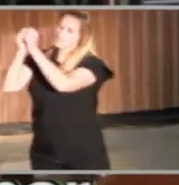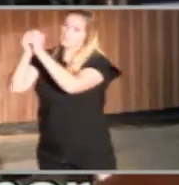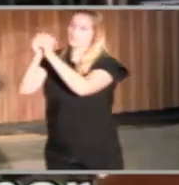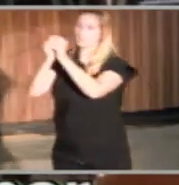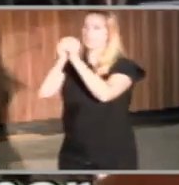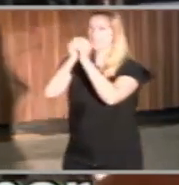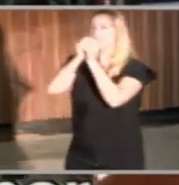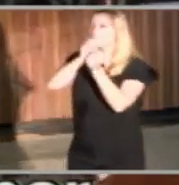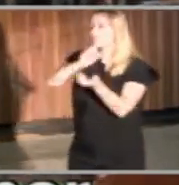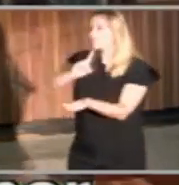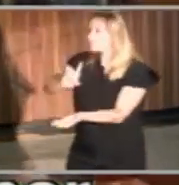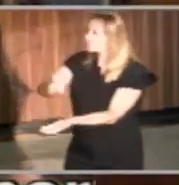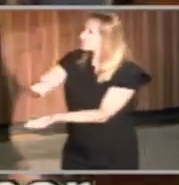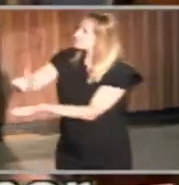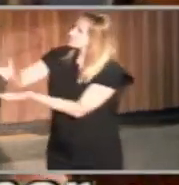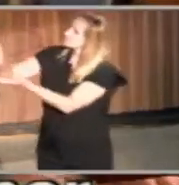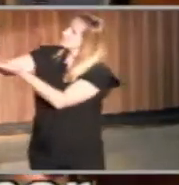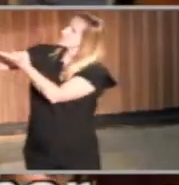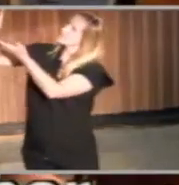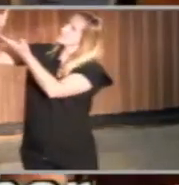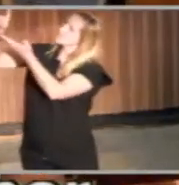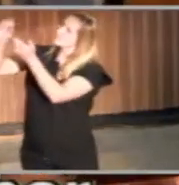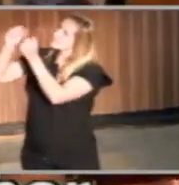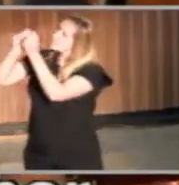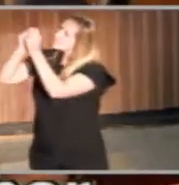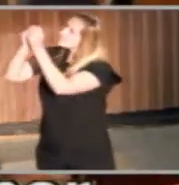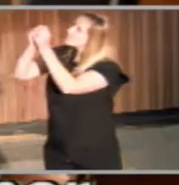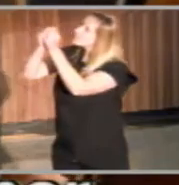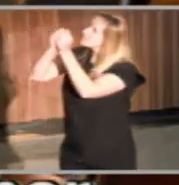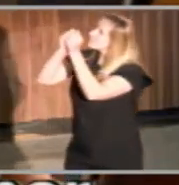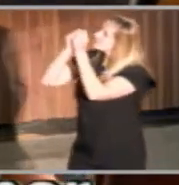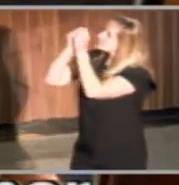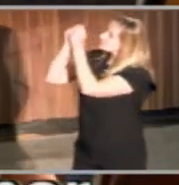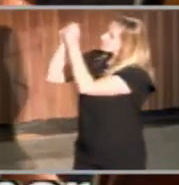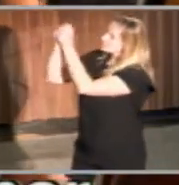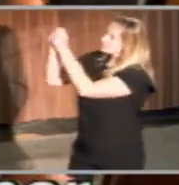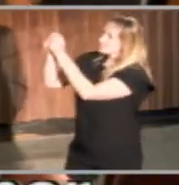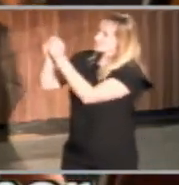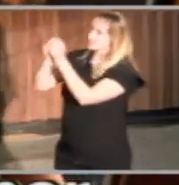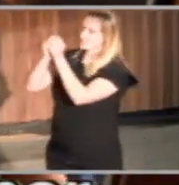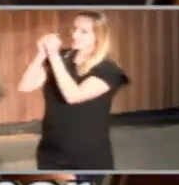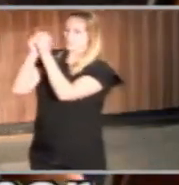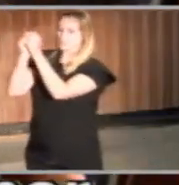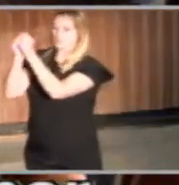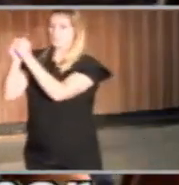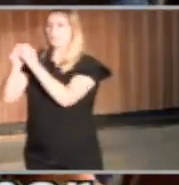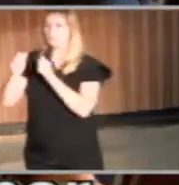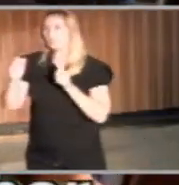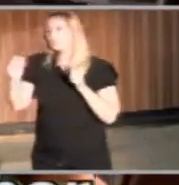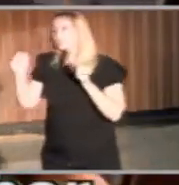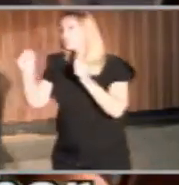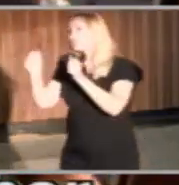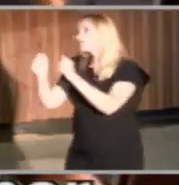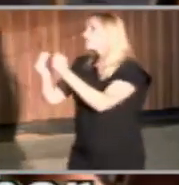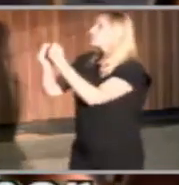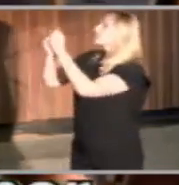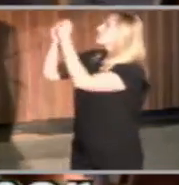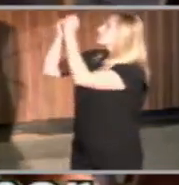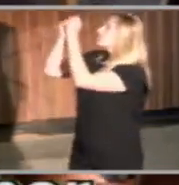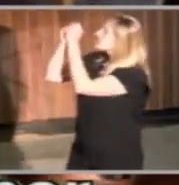teu lado, estar ao teu lado, estar ao